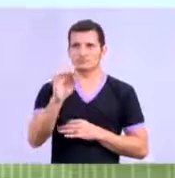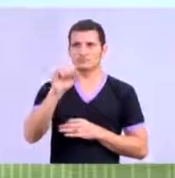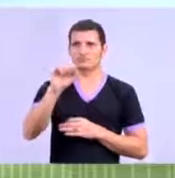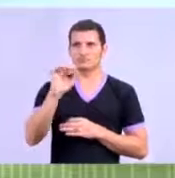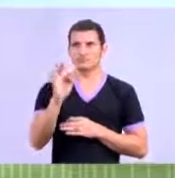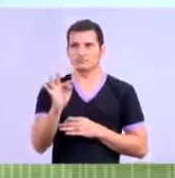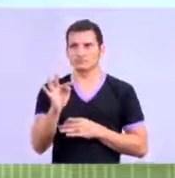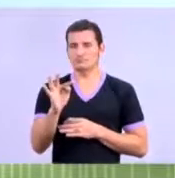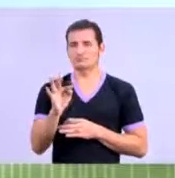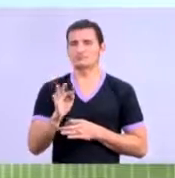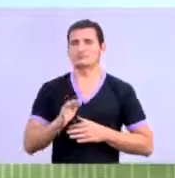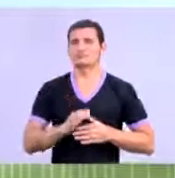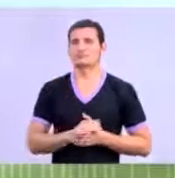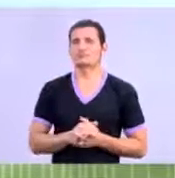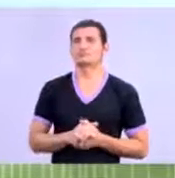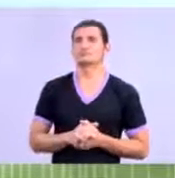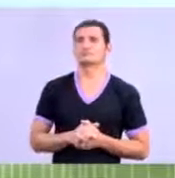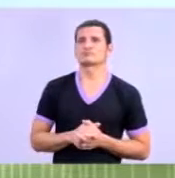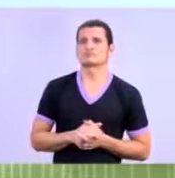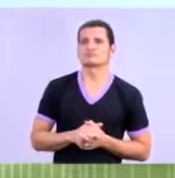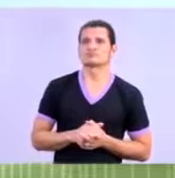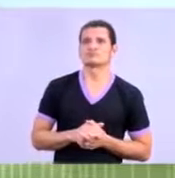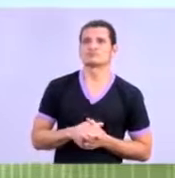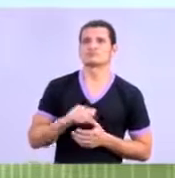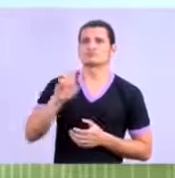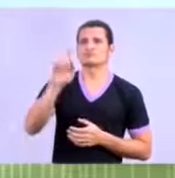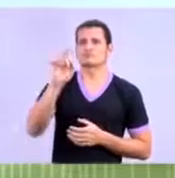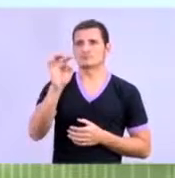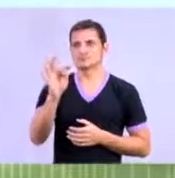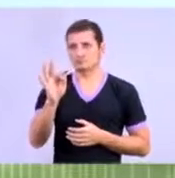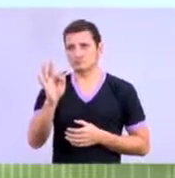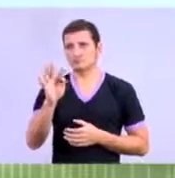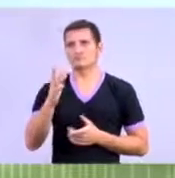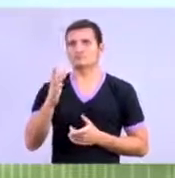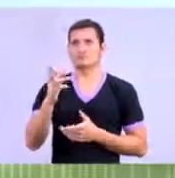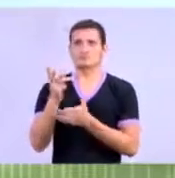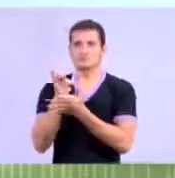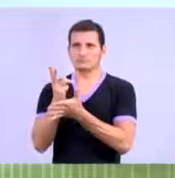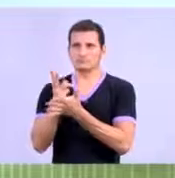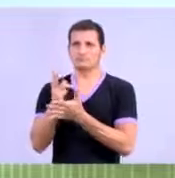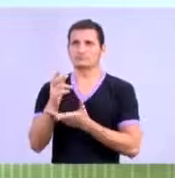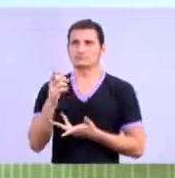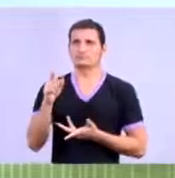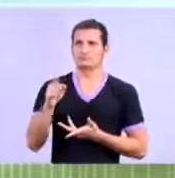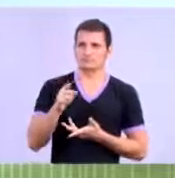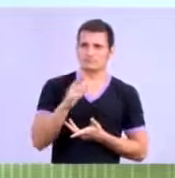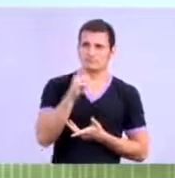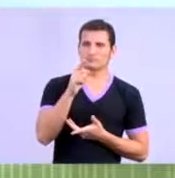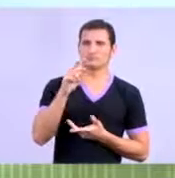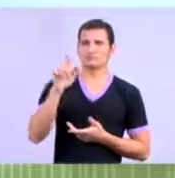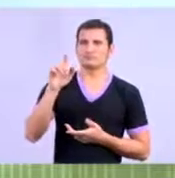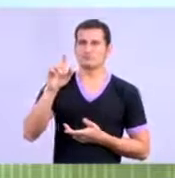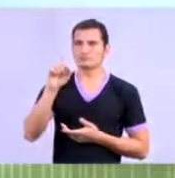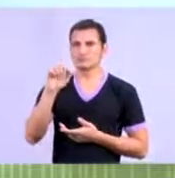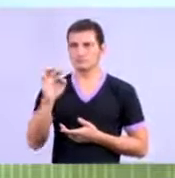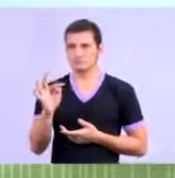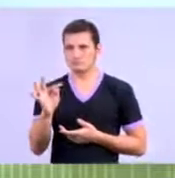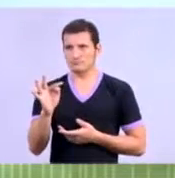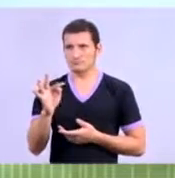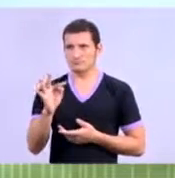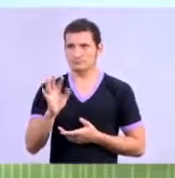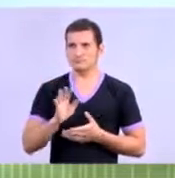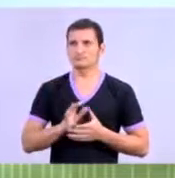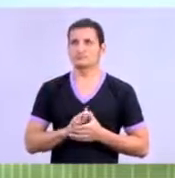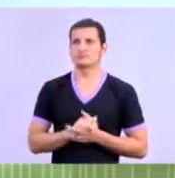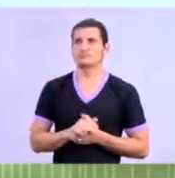que é aquela fórmula mágica, né? Get, retorna o mesmo tipo do atributo, o set eu passo com parâmetro, o mesmo tipo do atributo, e ele acaba